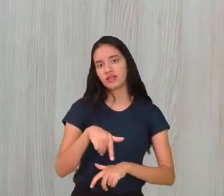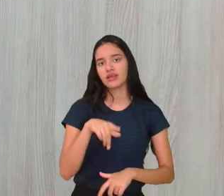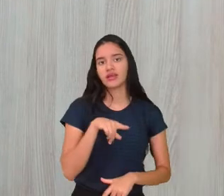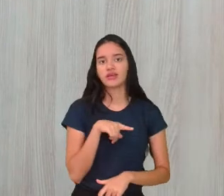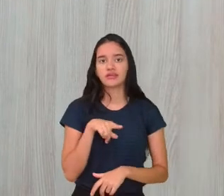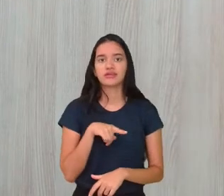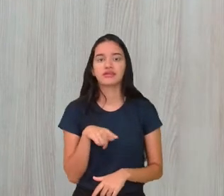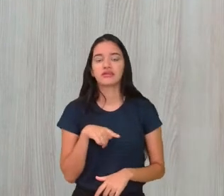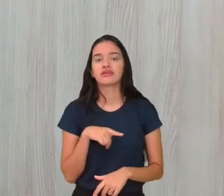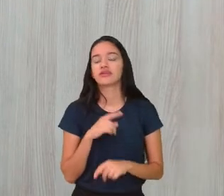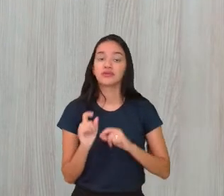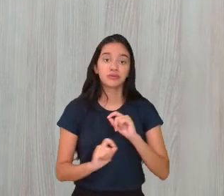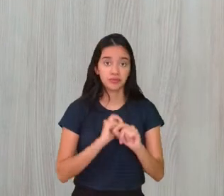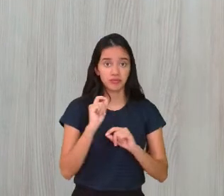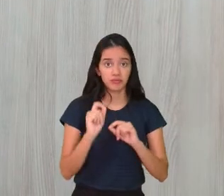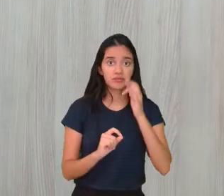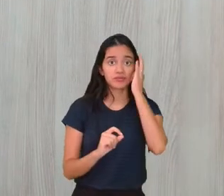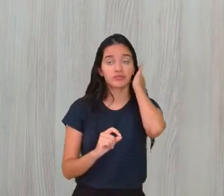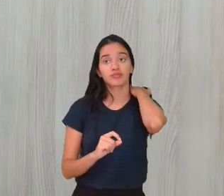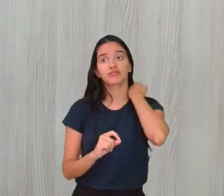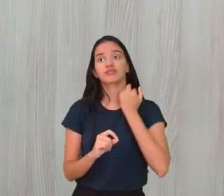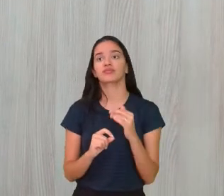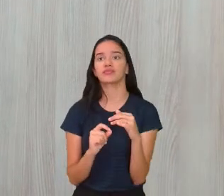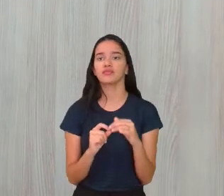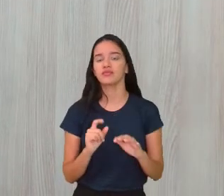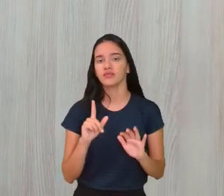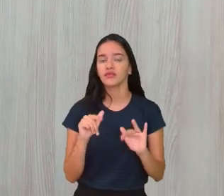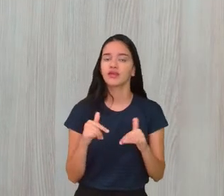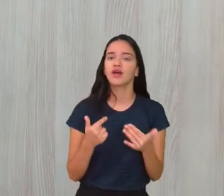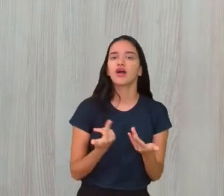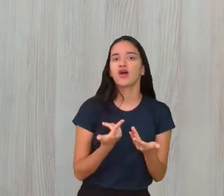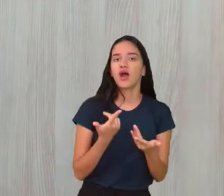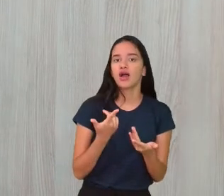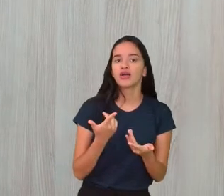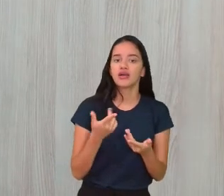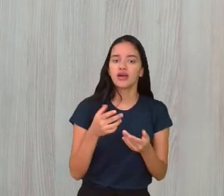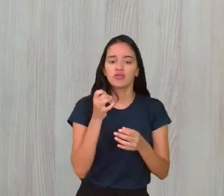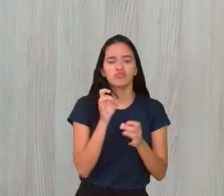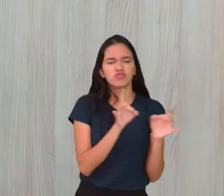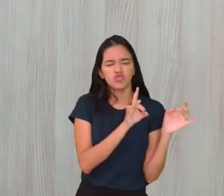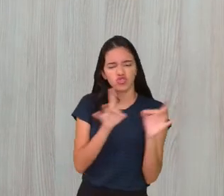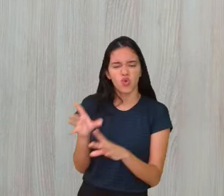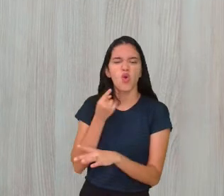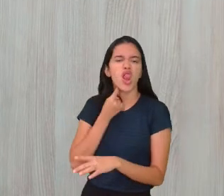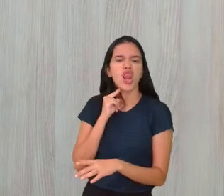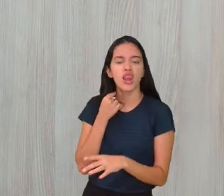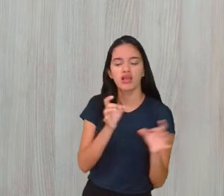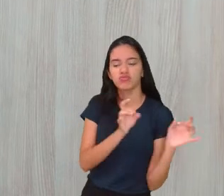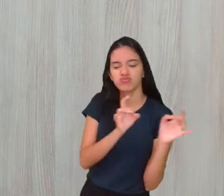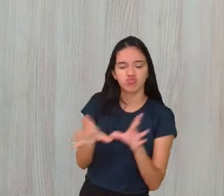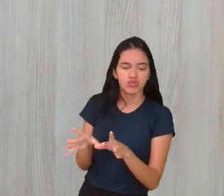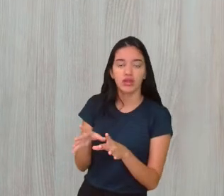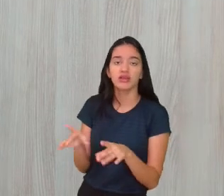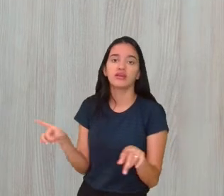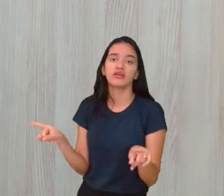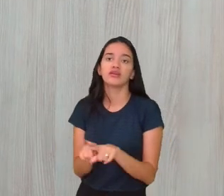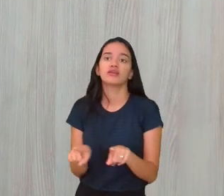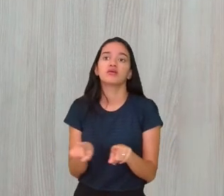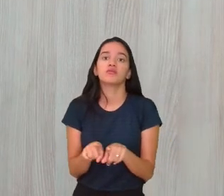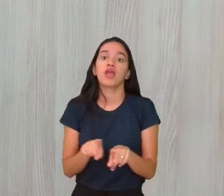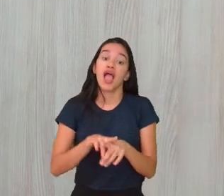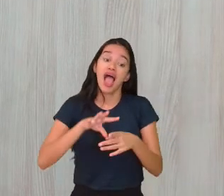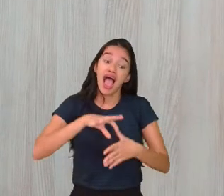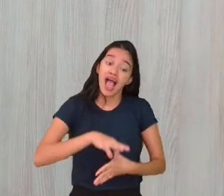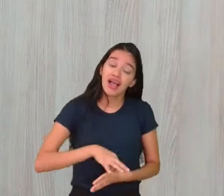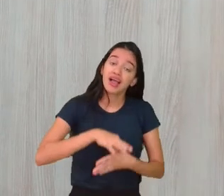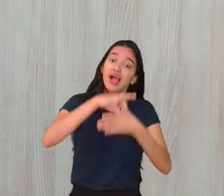um descaso, né, com o rio, né, quando se joga dejetos, principalmente de açougues,